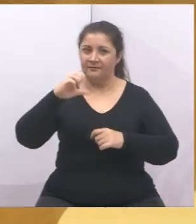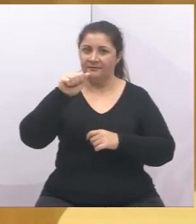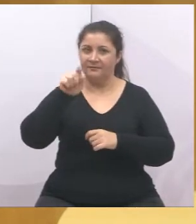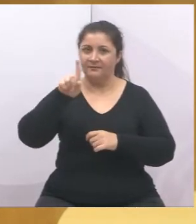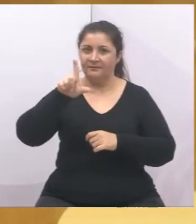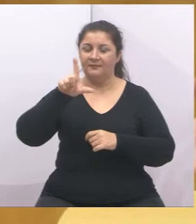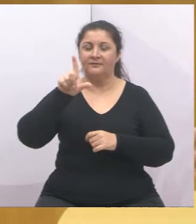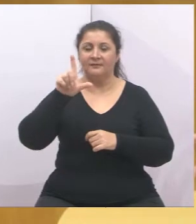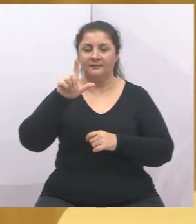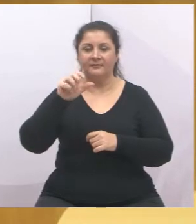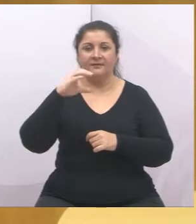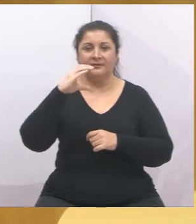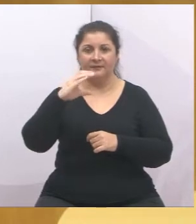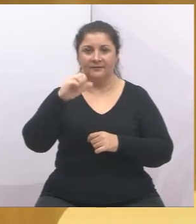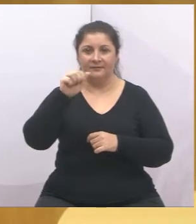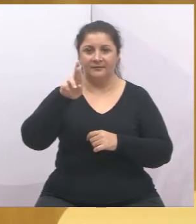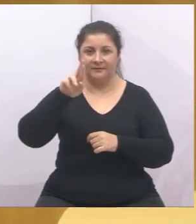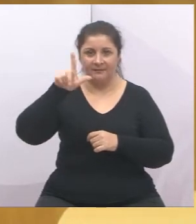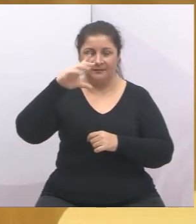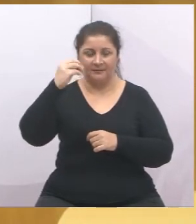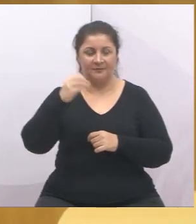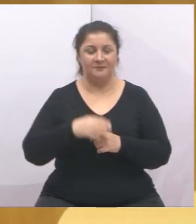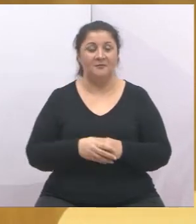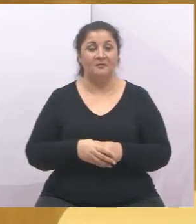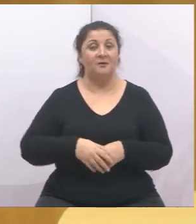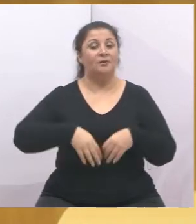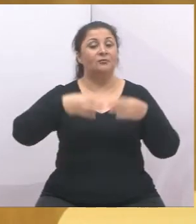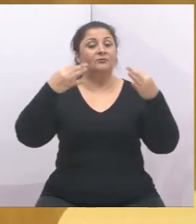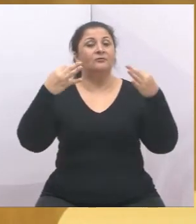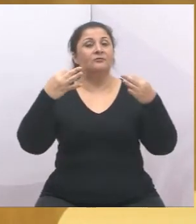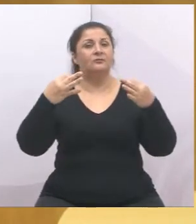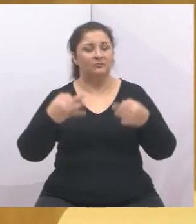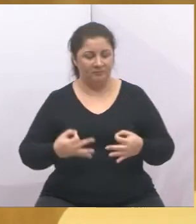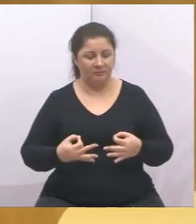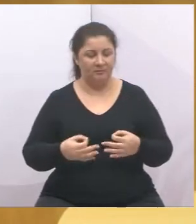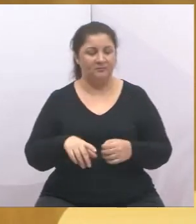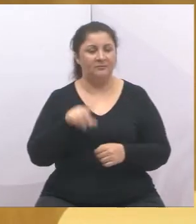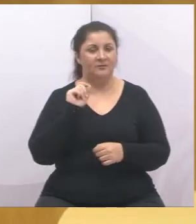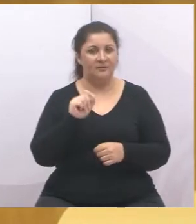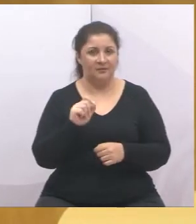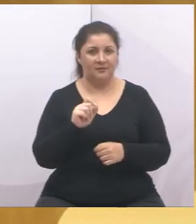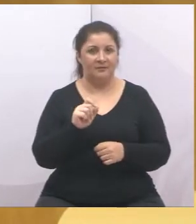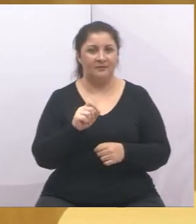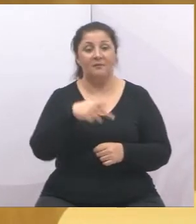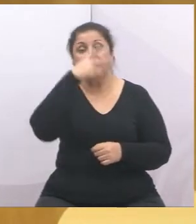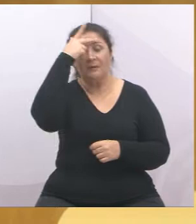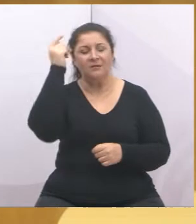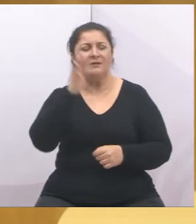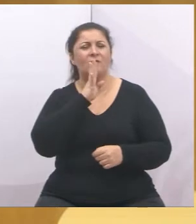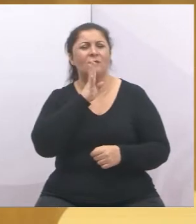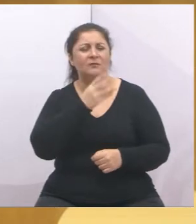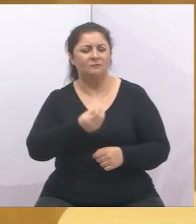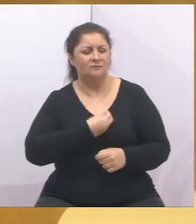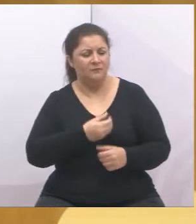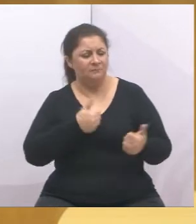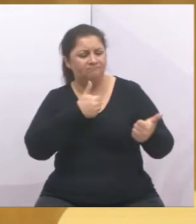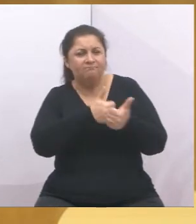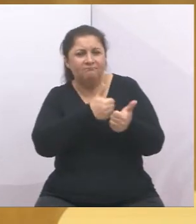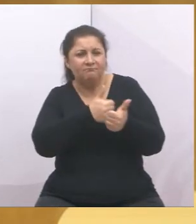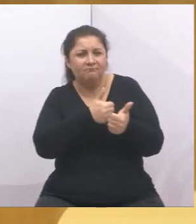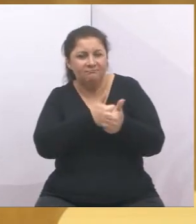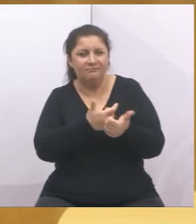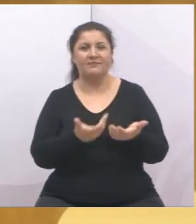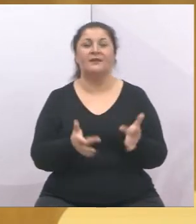eu acho é mais justo e mais bonito falar quem reconhecia, quem vivia de perto, que